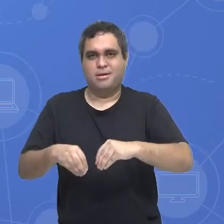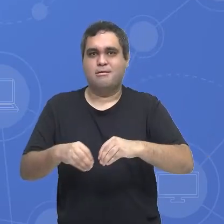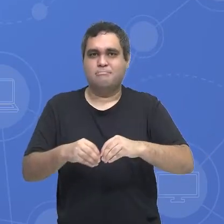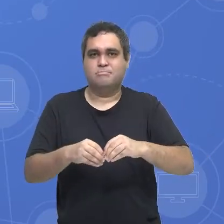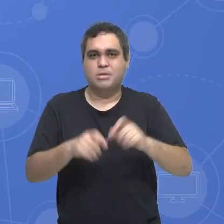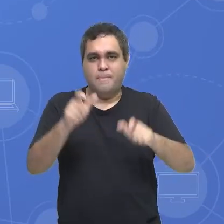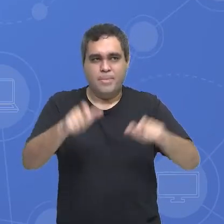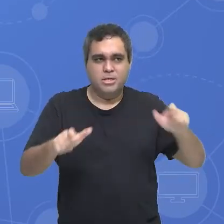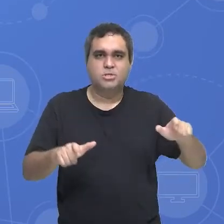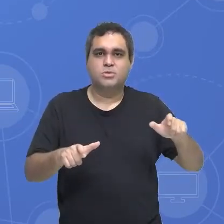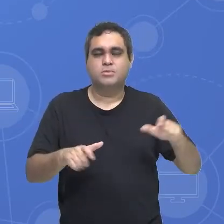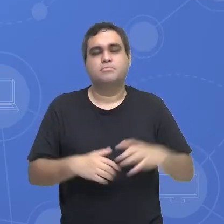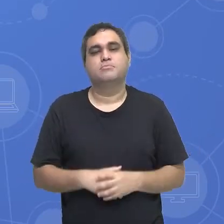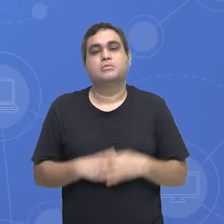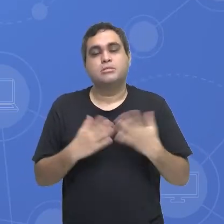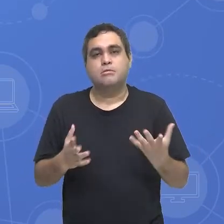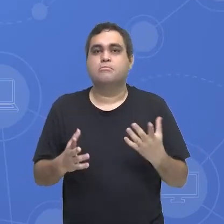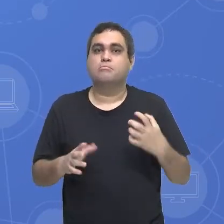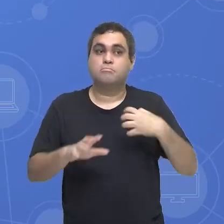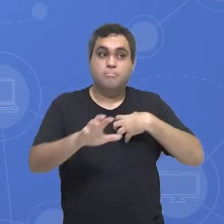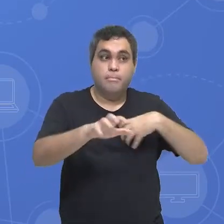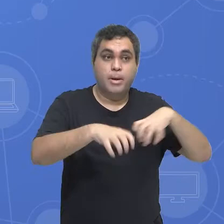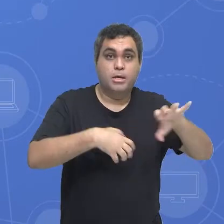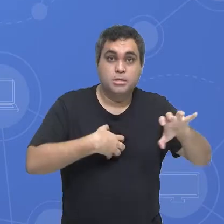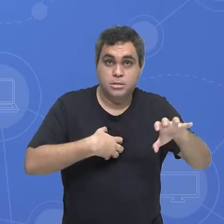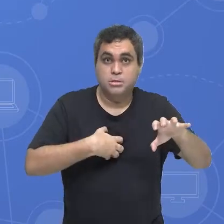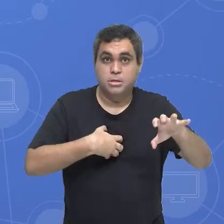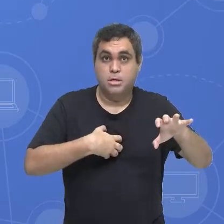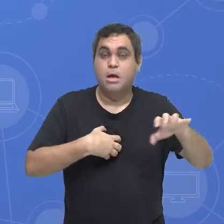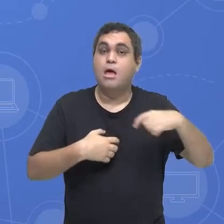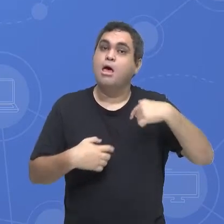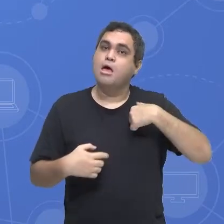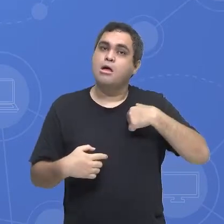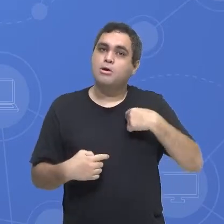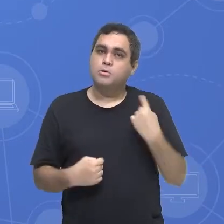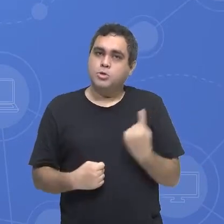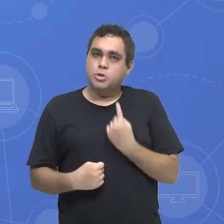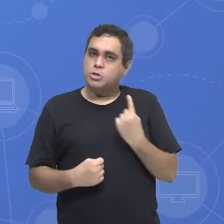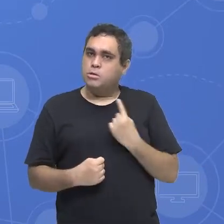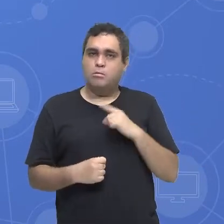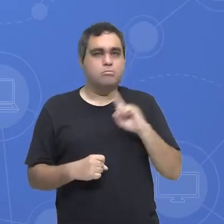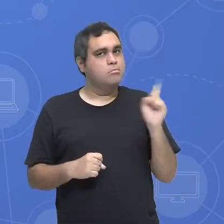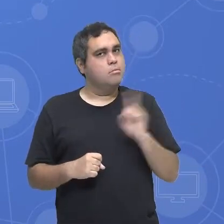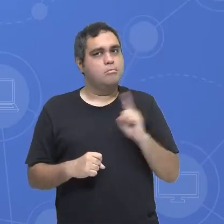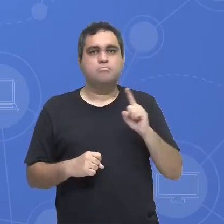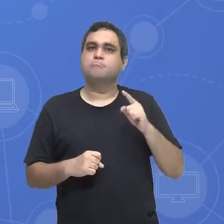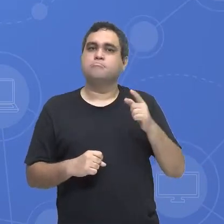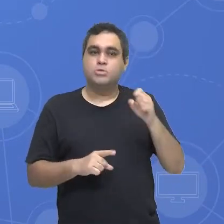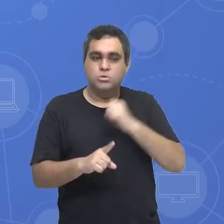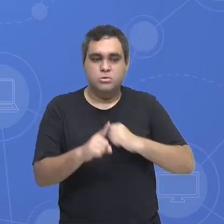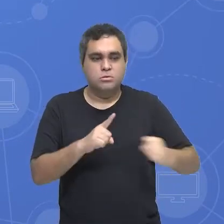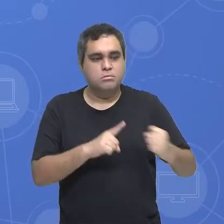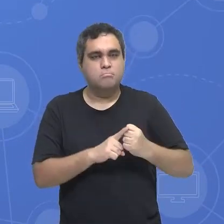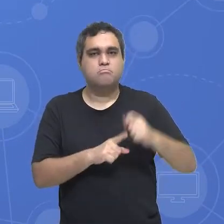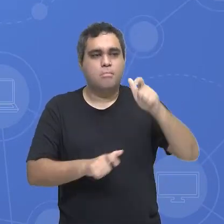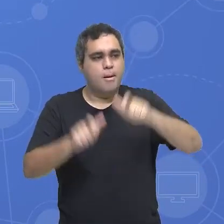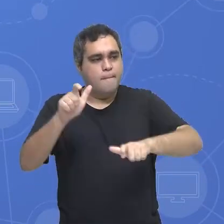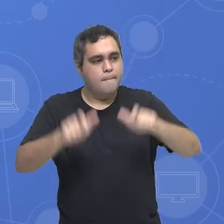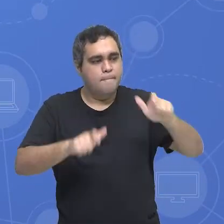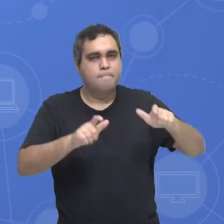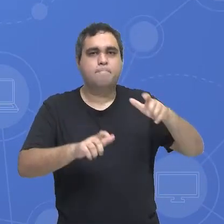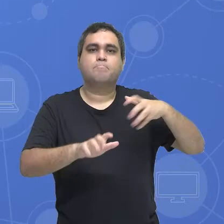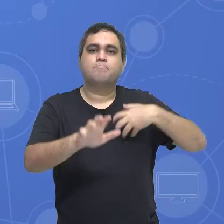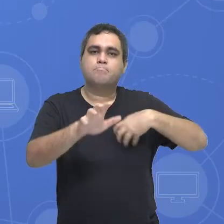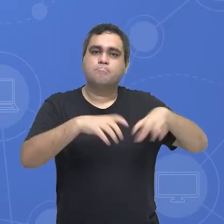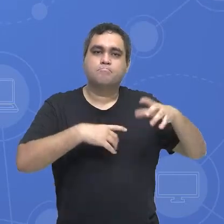da empatia. Eu não estou só, eu não sou uma ilha, né? Eu convivo, nós vivemos dentro de uma sociedade,